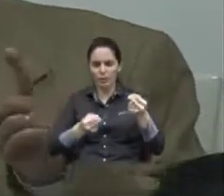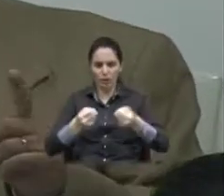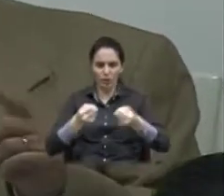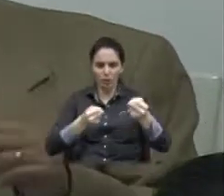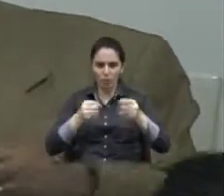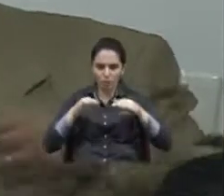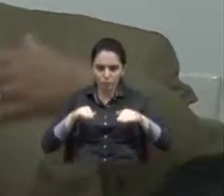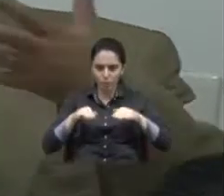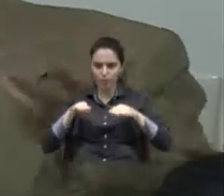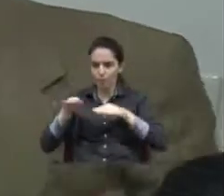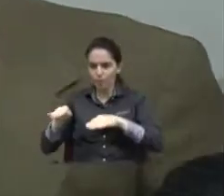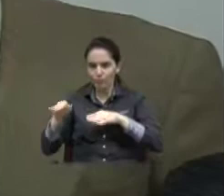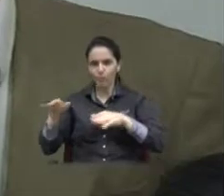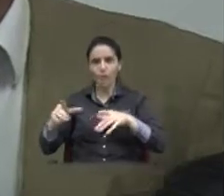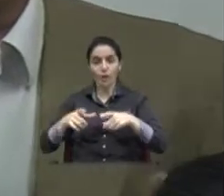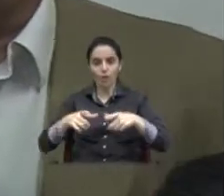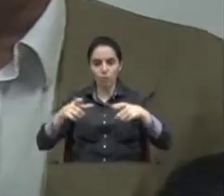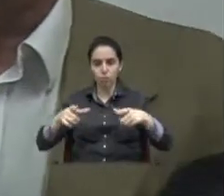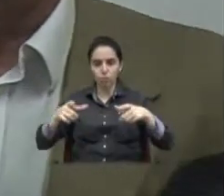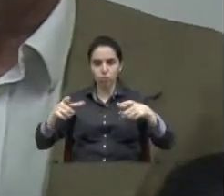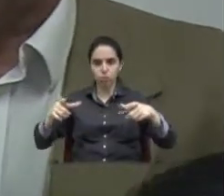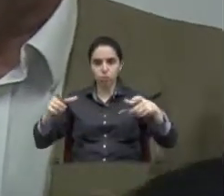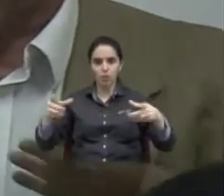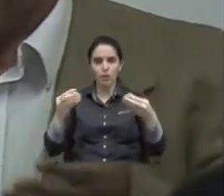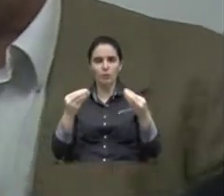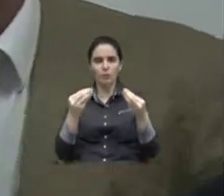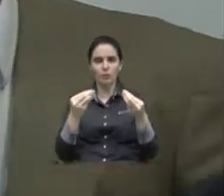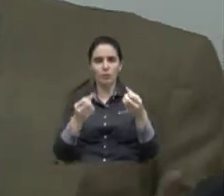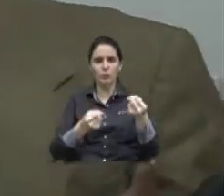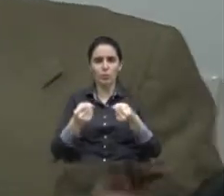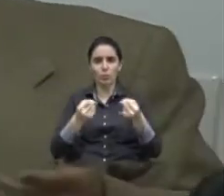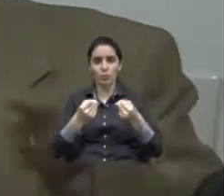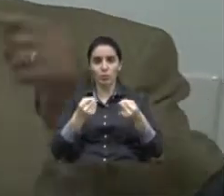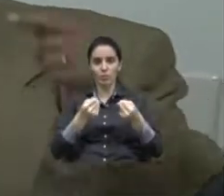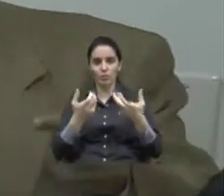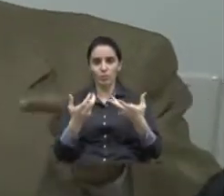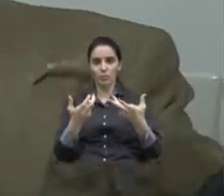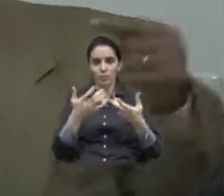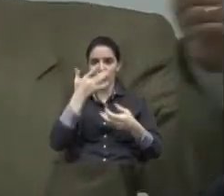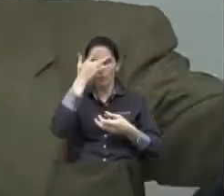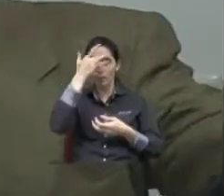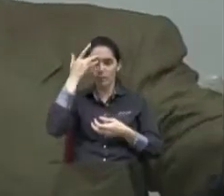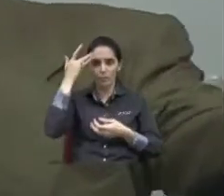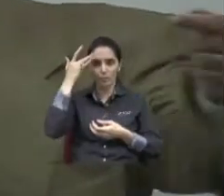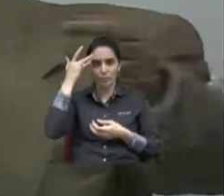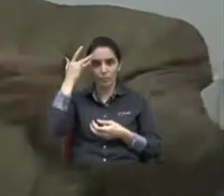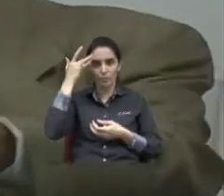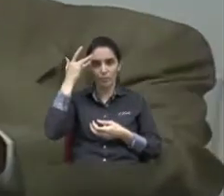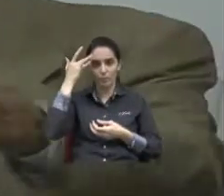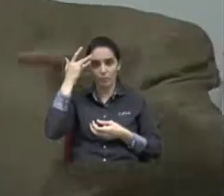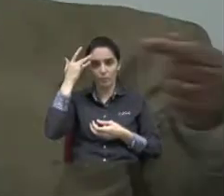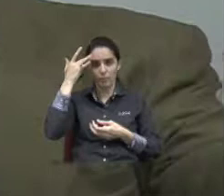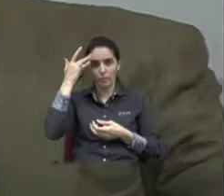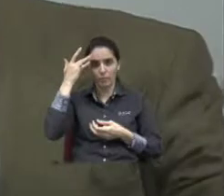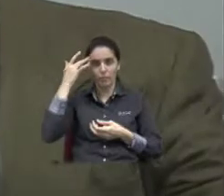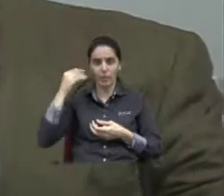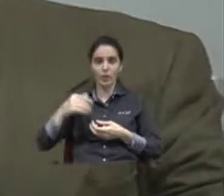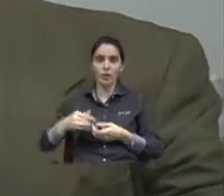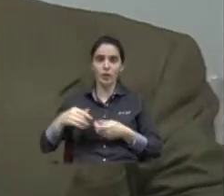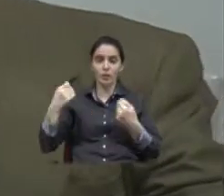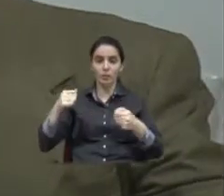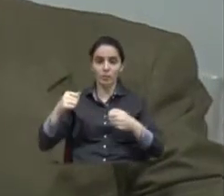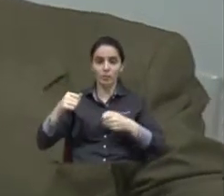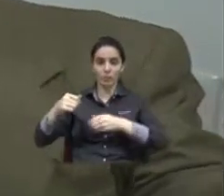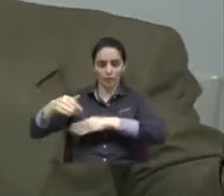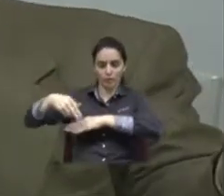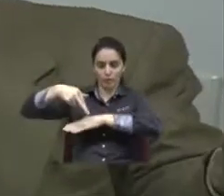dia que passa, está aumentando o fluxo de carros. E as pessoas que estão ali para atravessar a rua não estão conseguindo mais